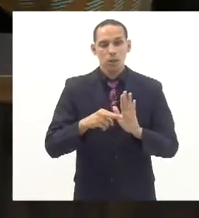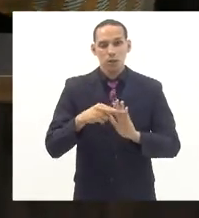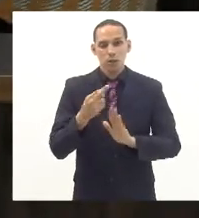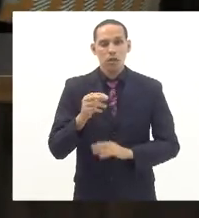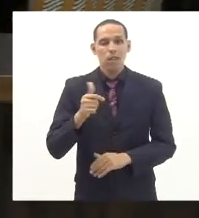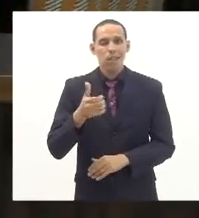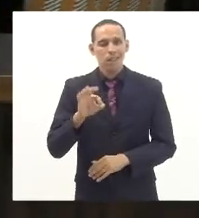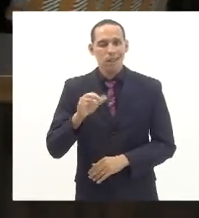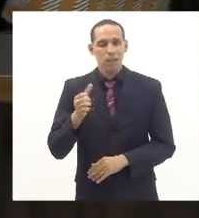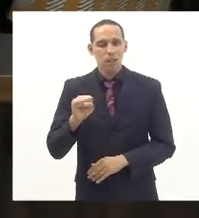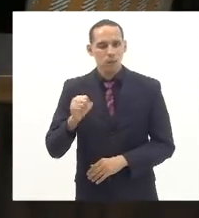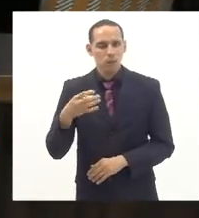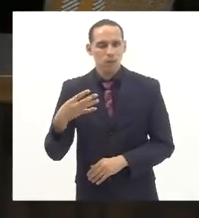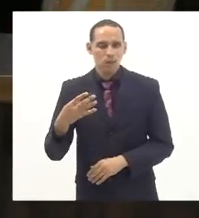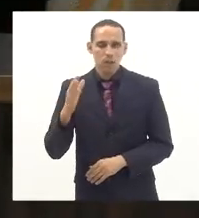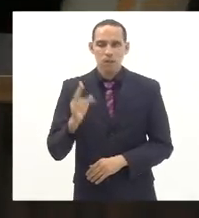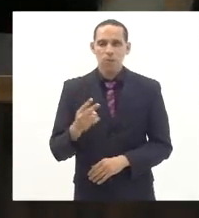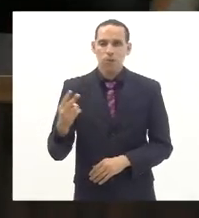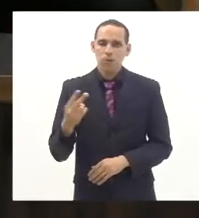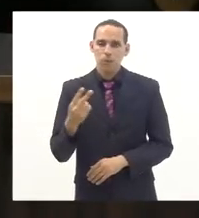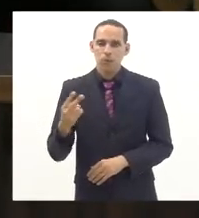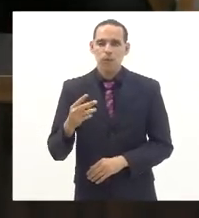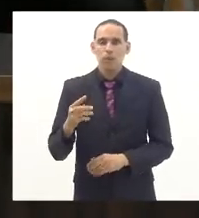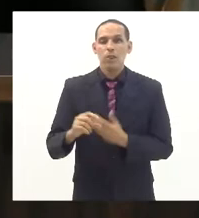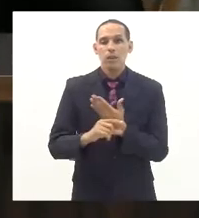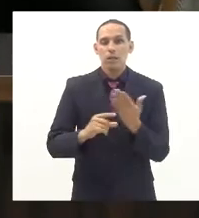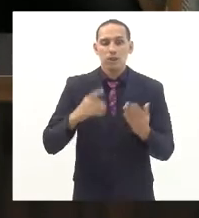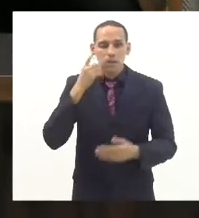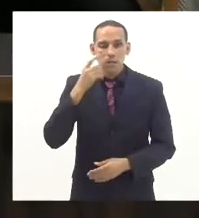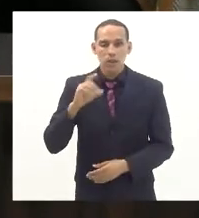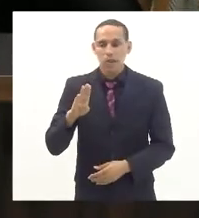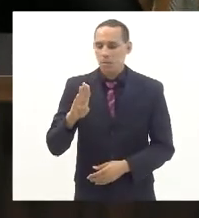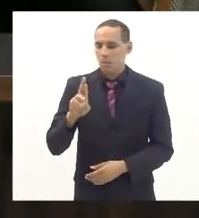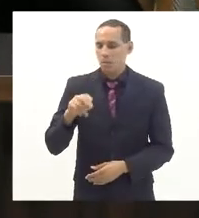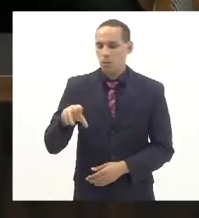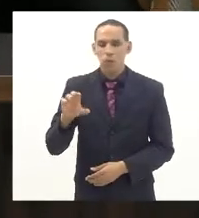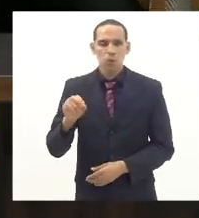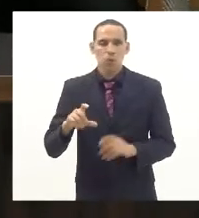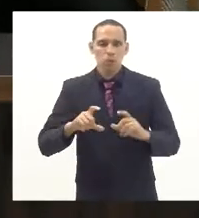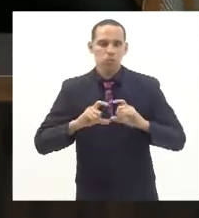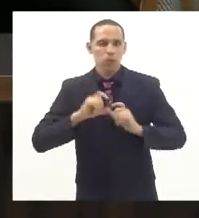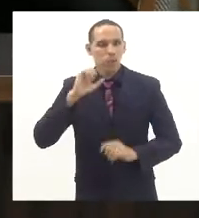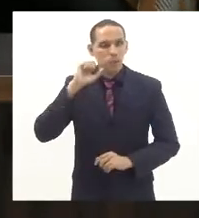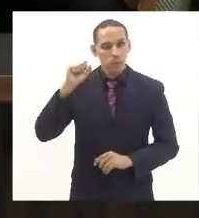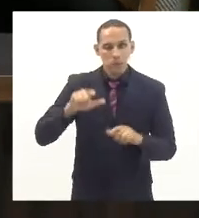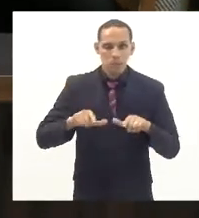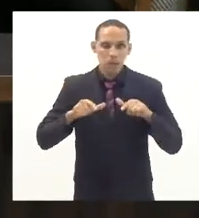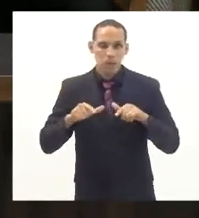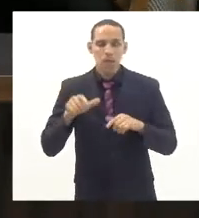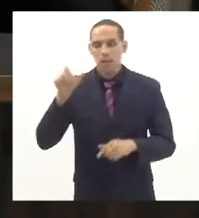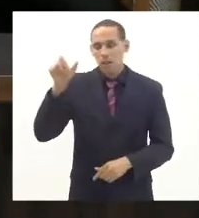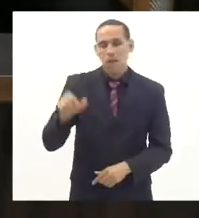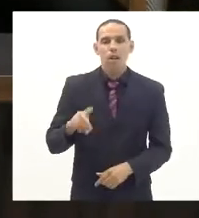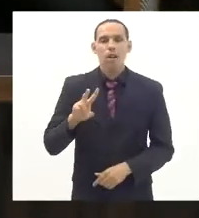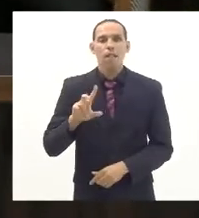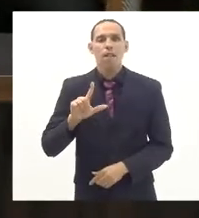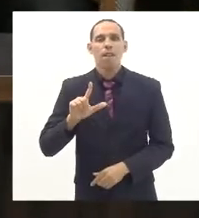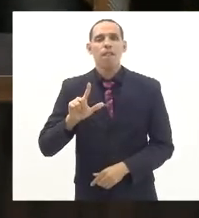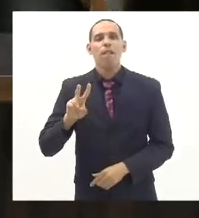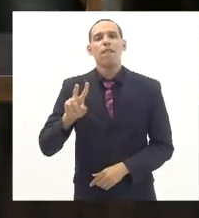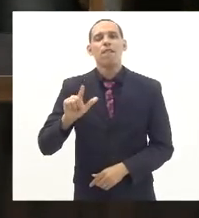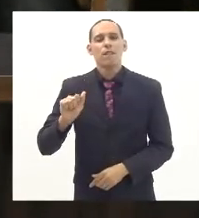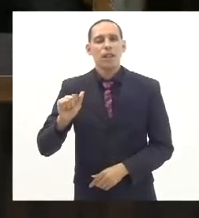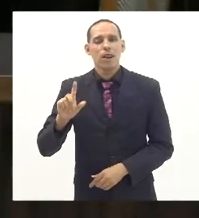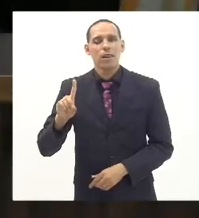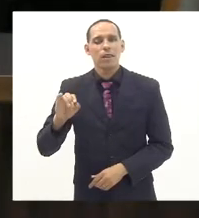1084 de 22 de autoria do deputado Bruno dauaire que concede medalha Tiradentes e respectivo diploma ao Senhor Wladimir garotinho